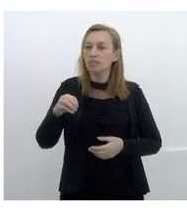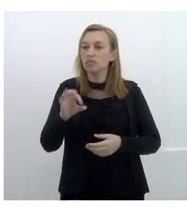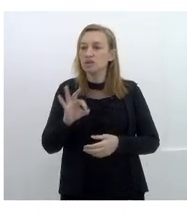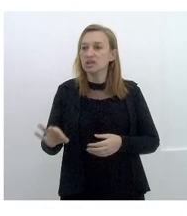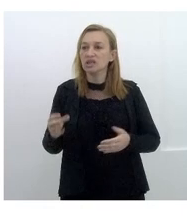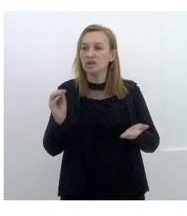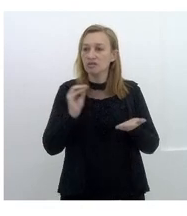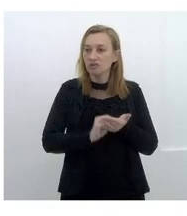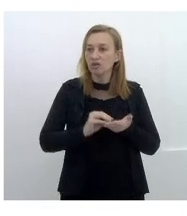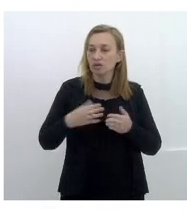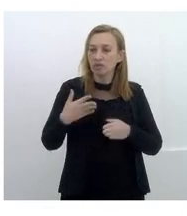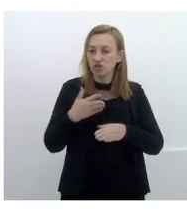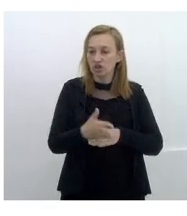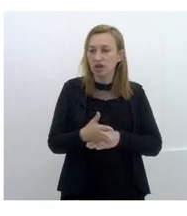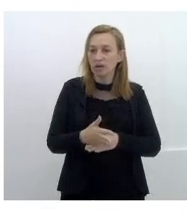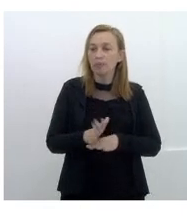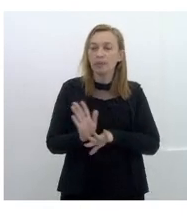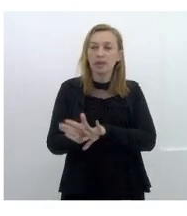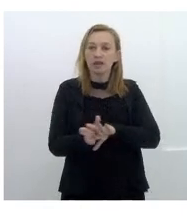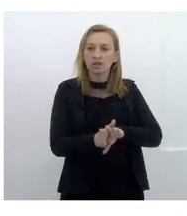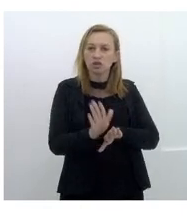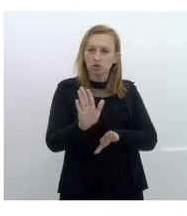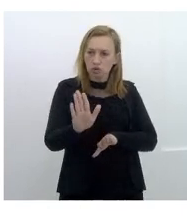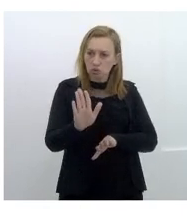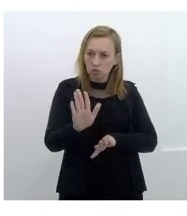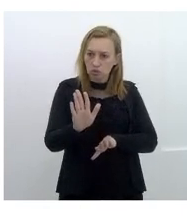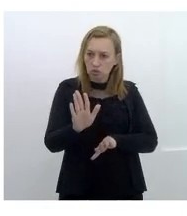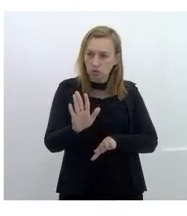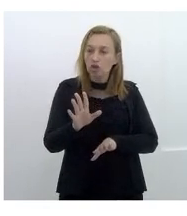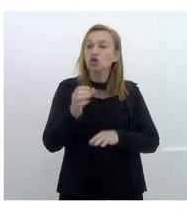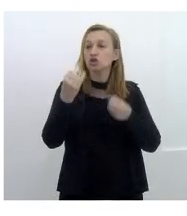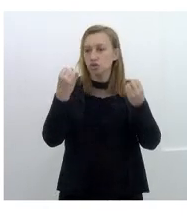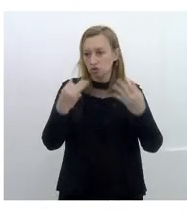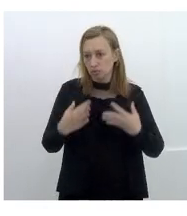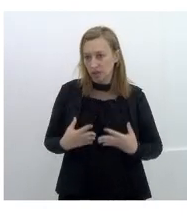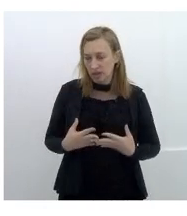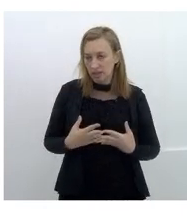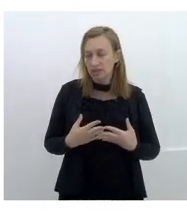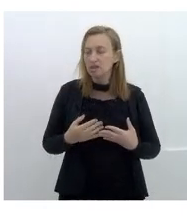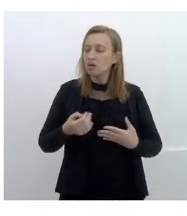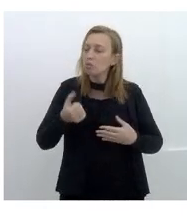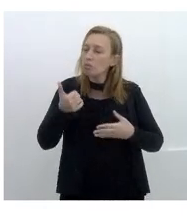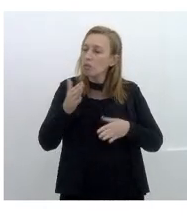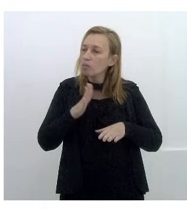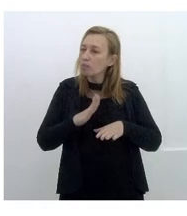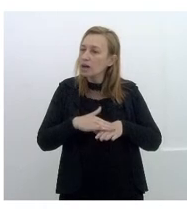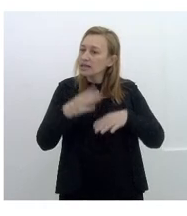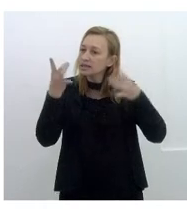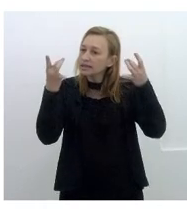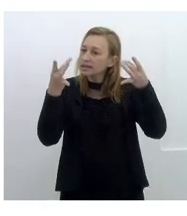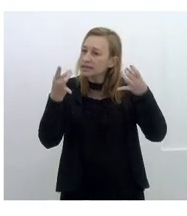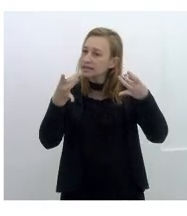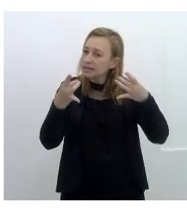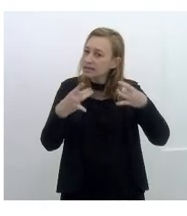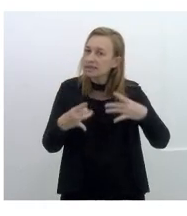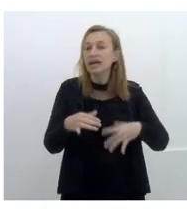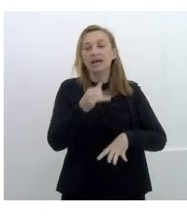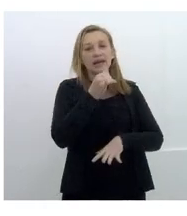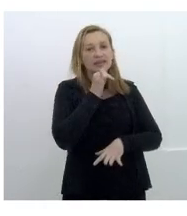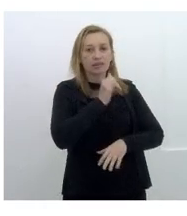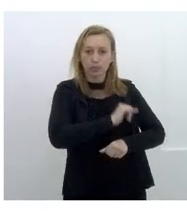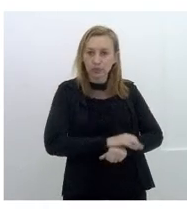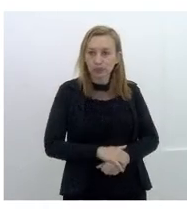faltaria para atingir Deixa eu só fazer uma uma explicação assim um pouco mais detalhada por